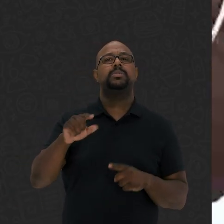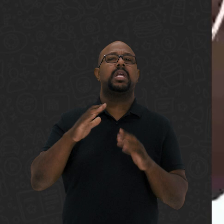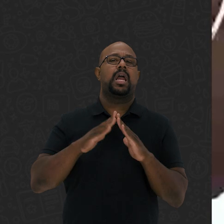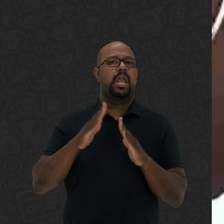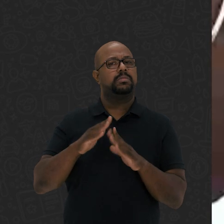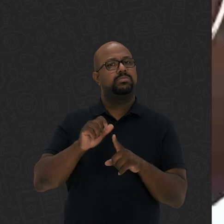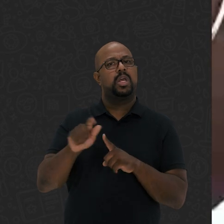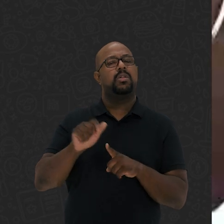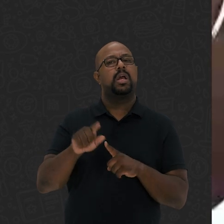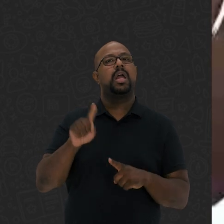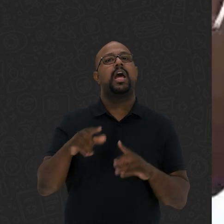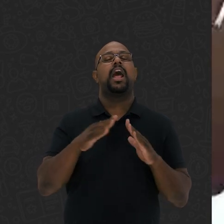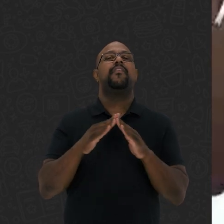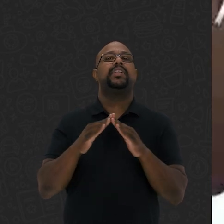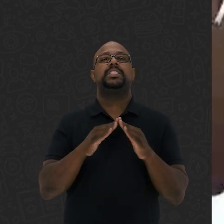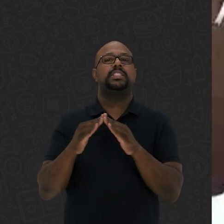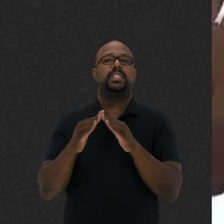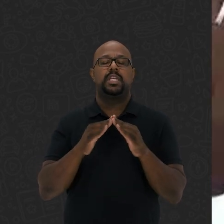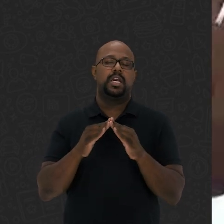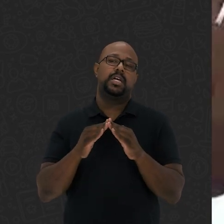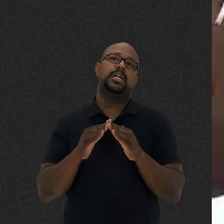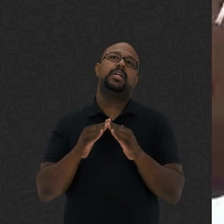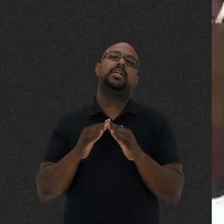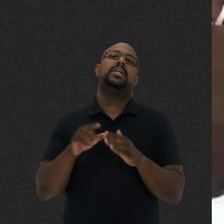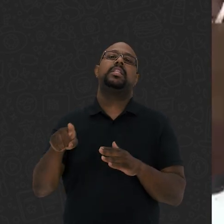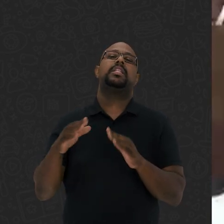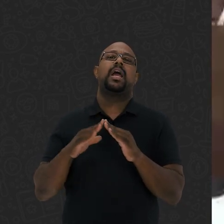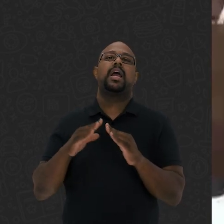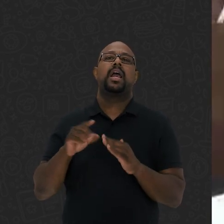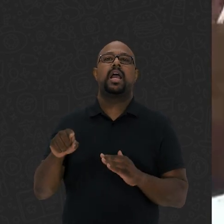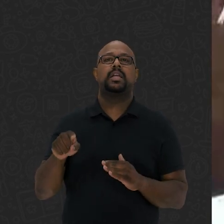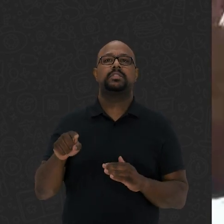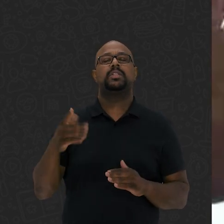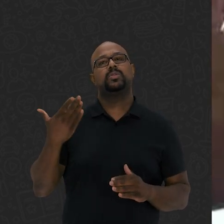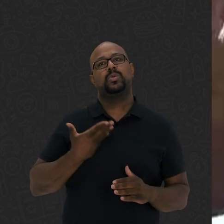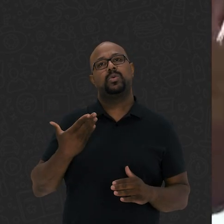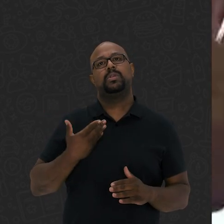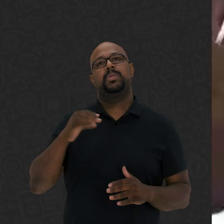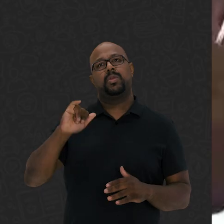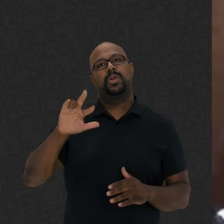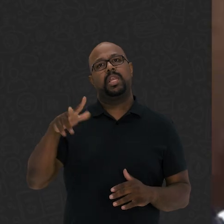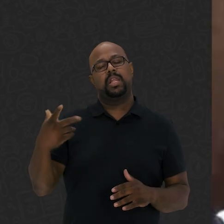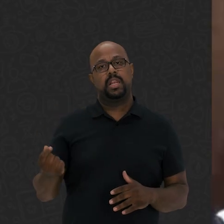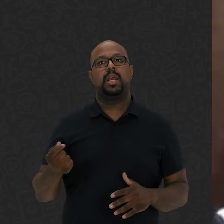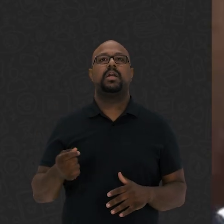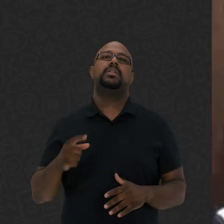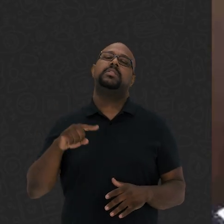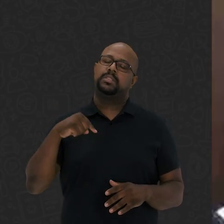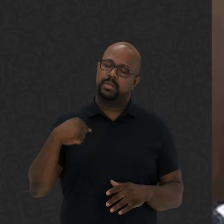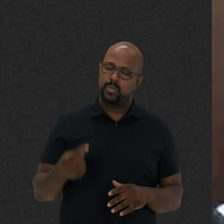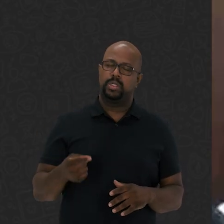alugamos, a casa que nós alugamos era vizinha da casa do companheiro Ilha. E depois